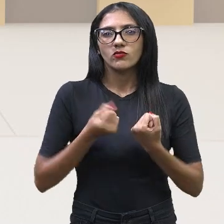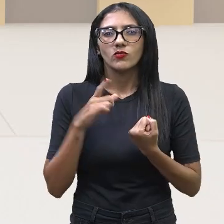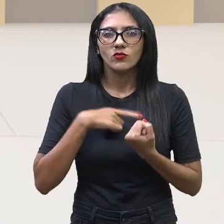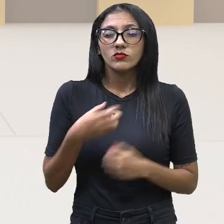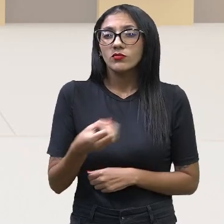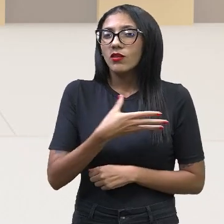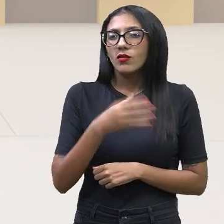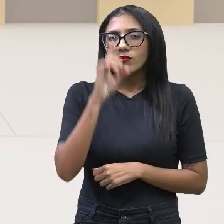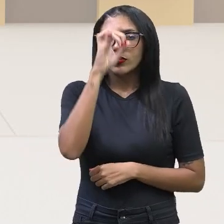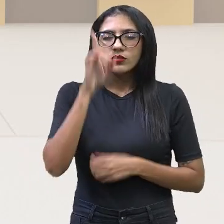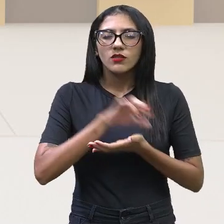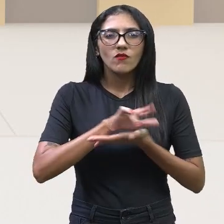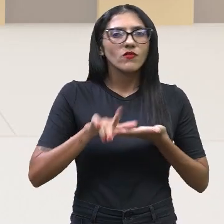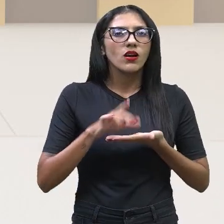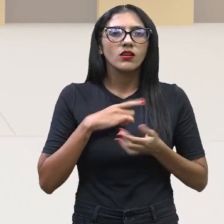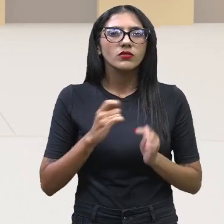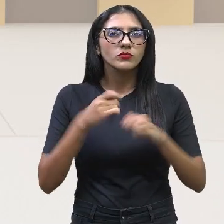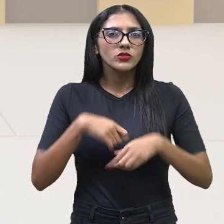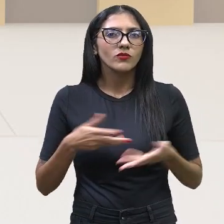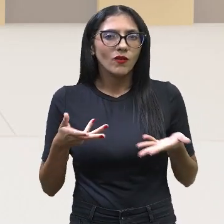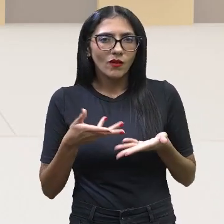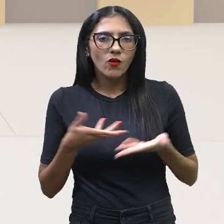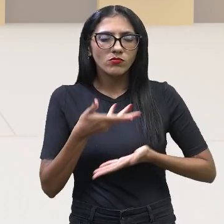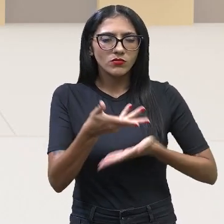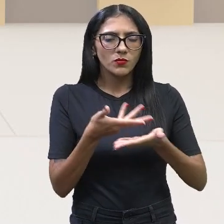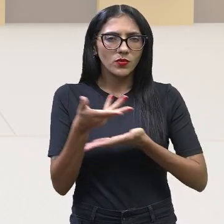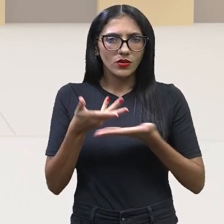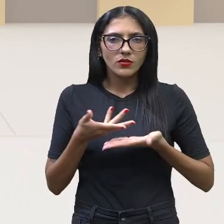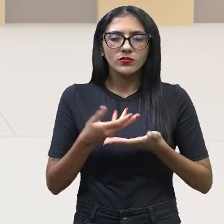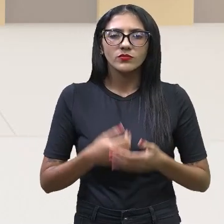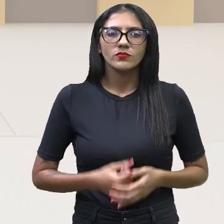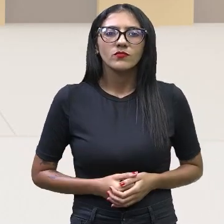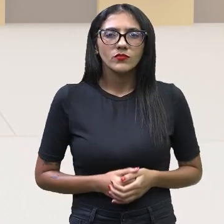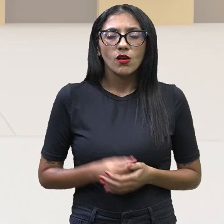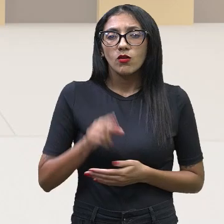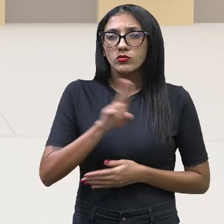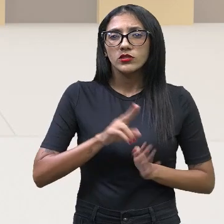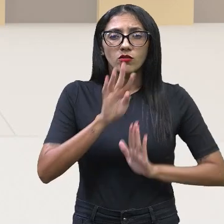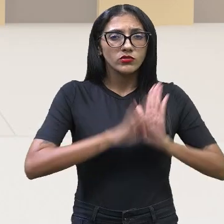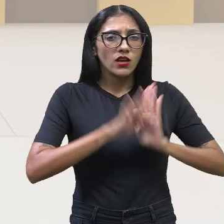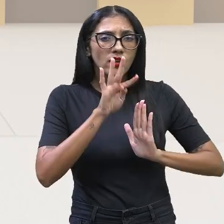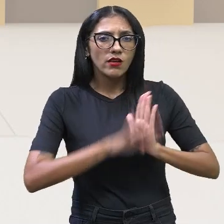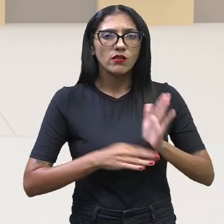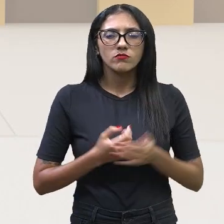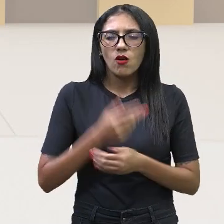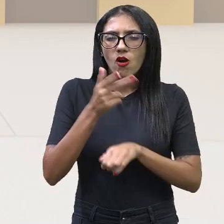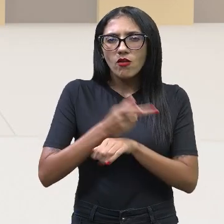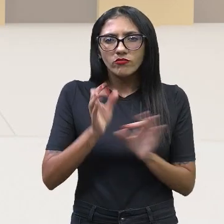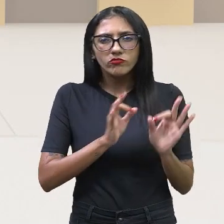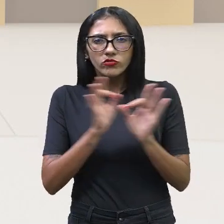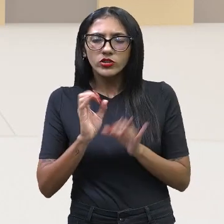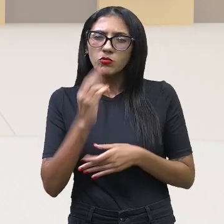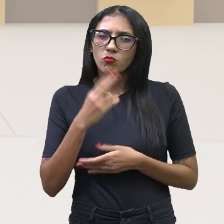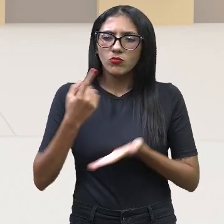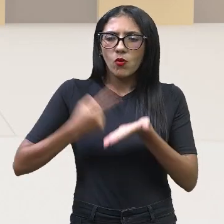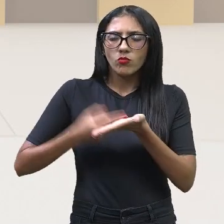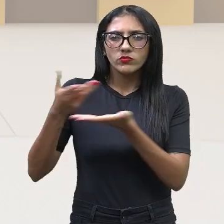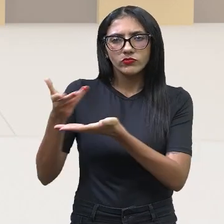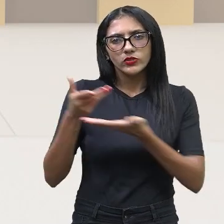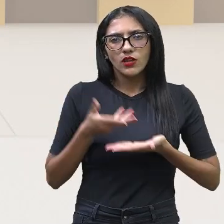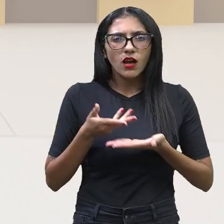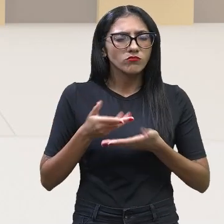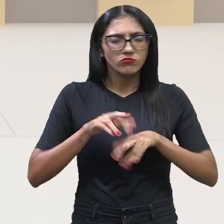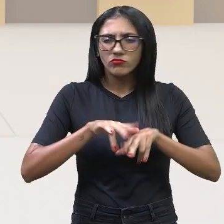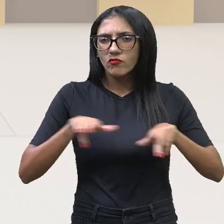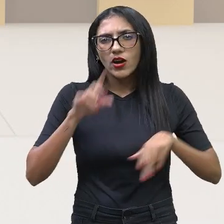aquilo que não foi mostrado, para esse momento do debate, seja a partir de um texto, de um vídeo, convidar pessoas e tudo